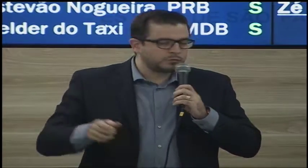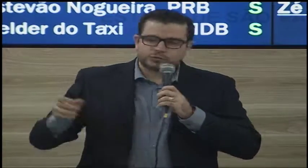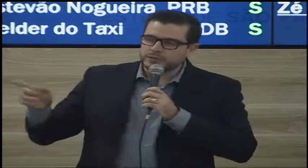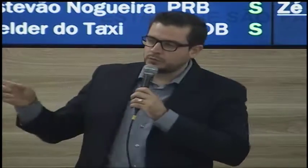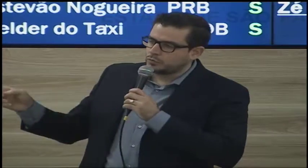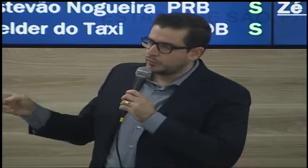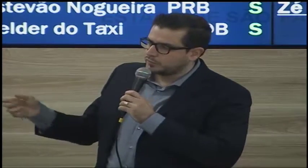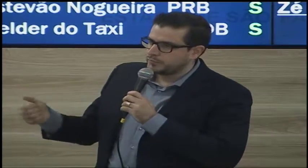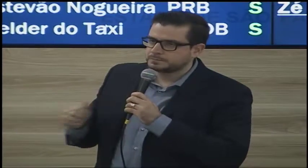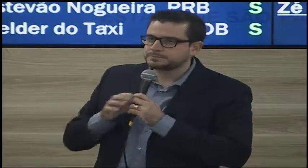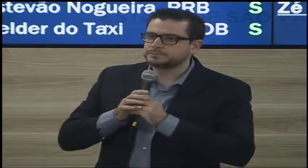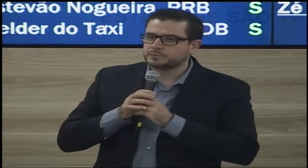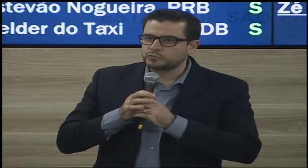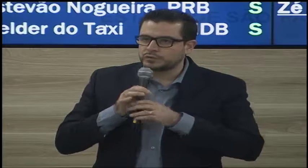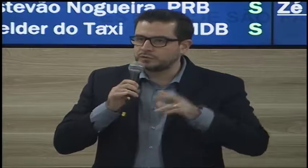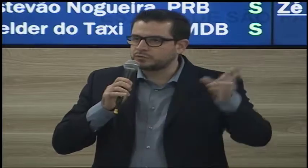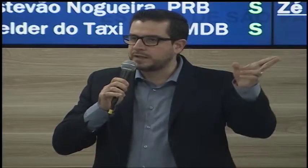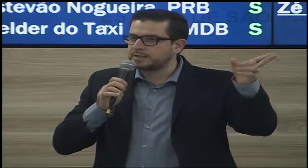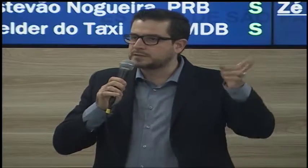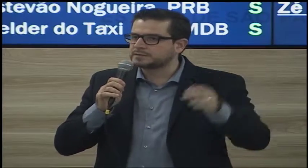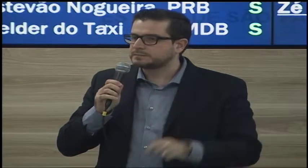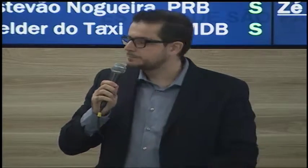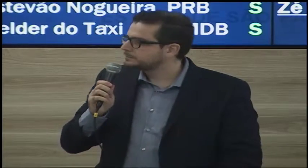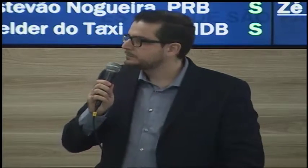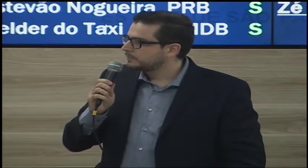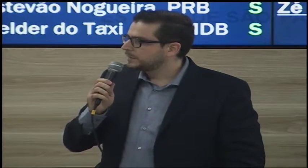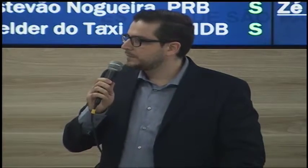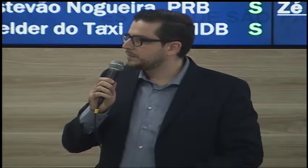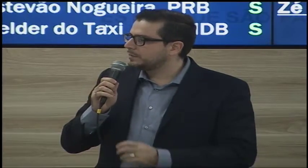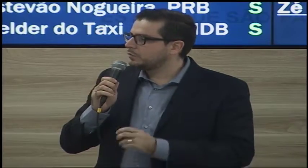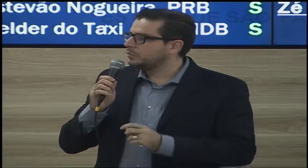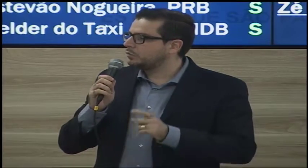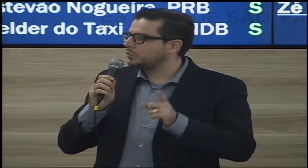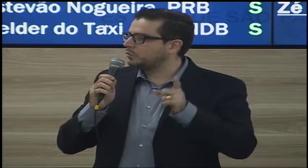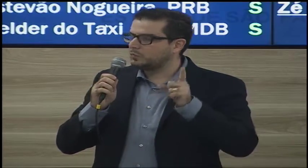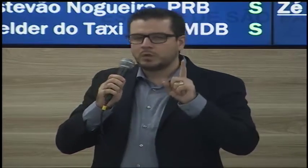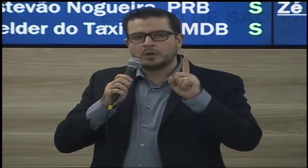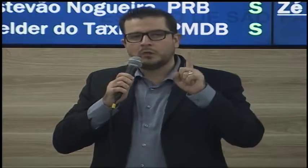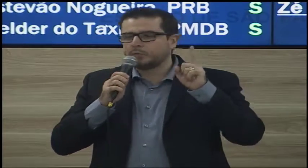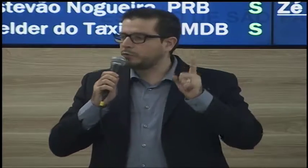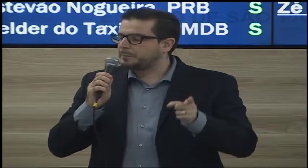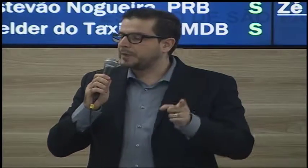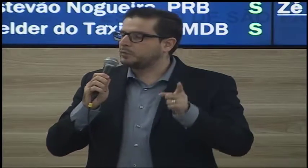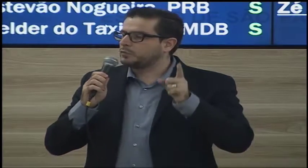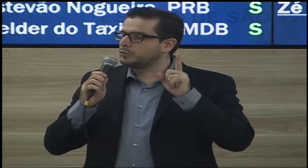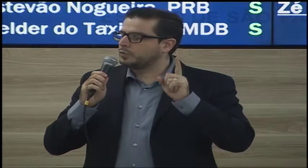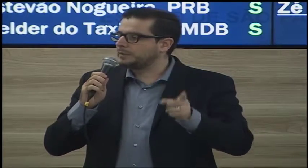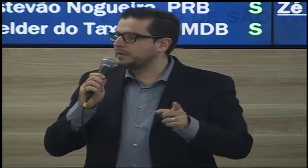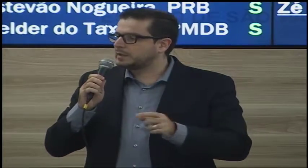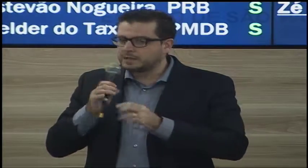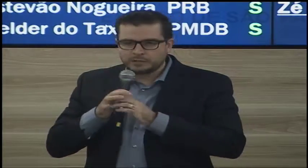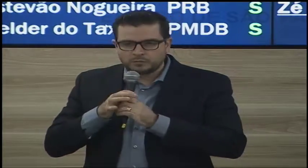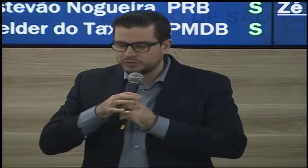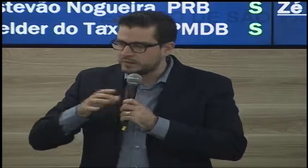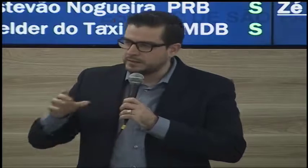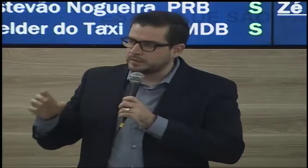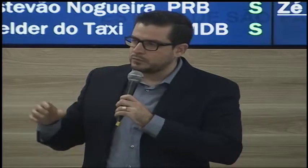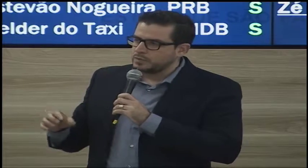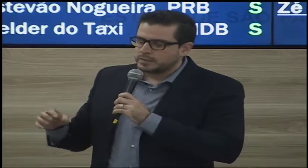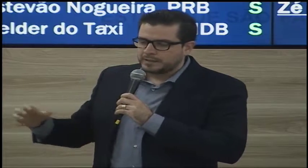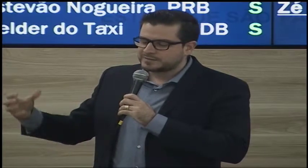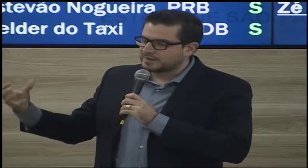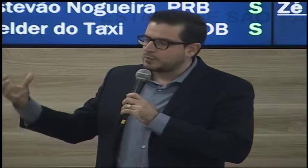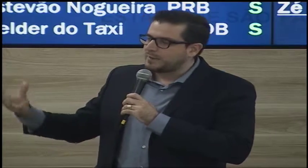bengala não, jogando golfe, jogando tênis. Quer dizer, o europeu e o americano, o